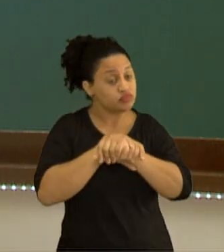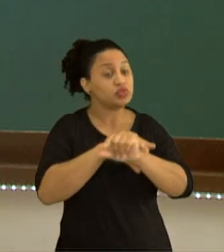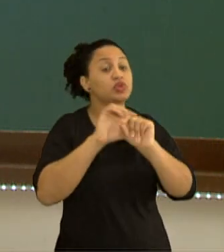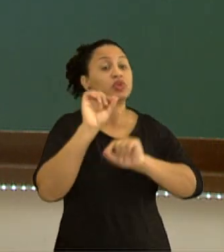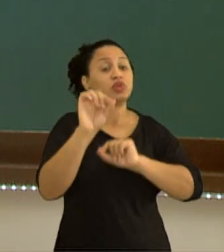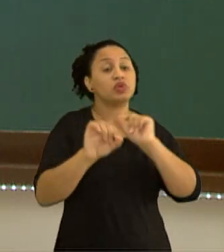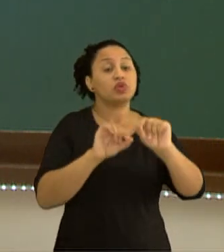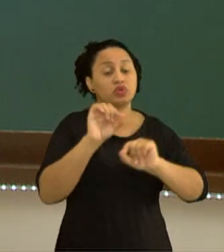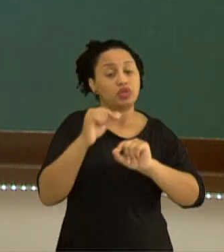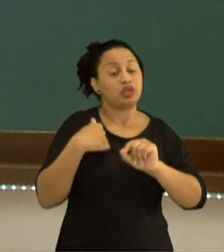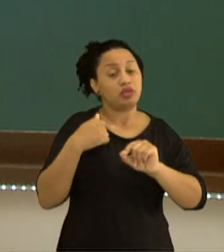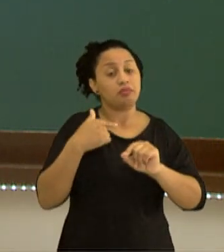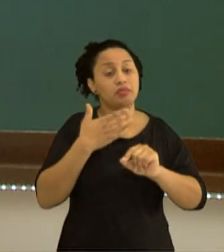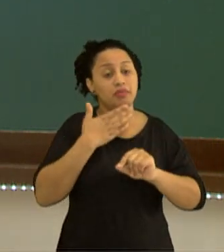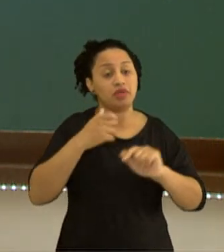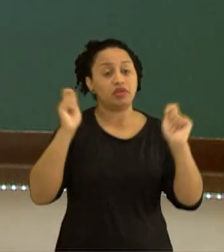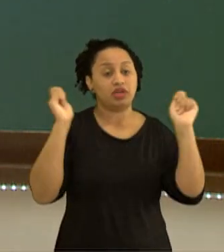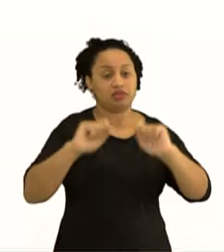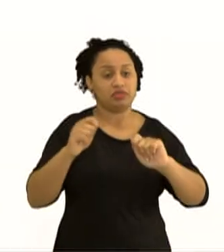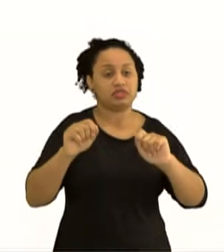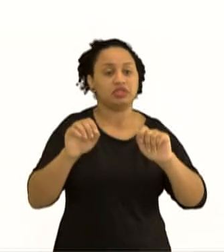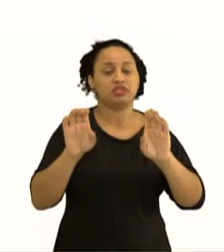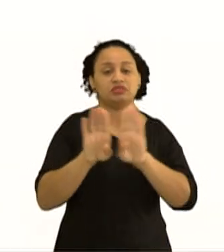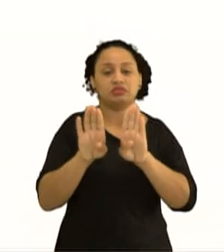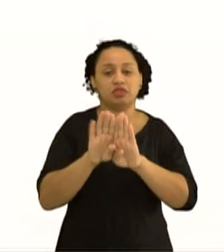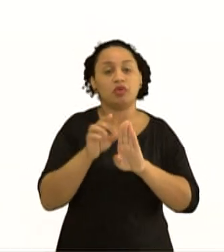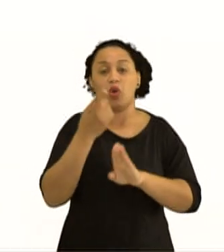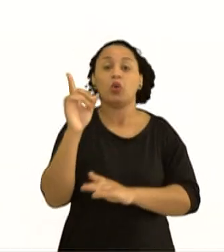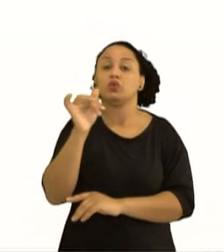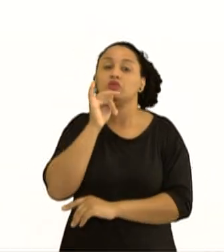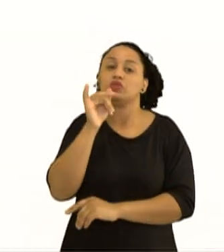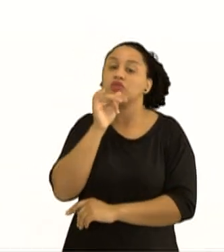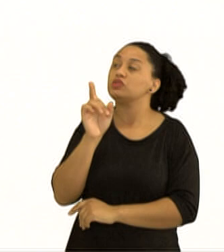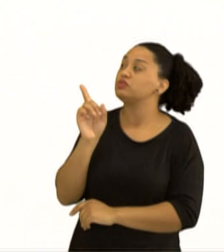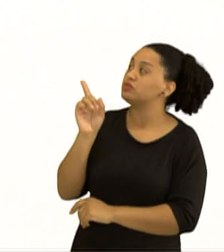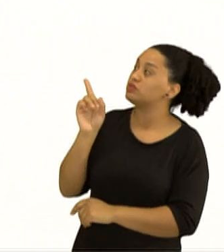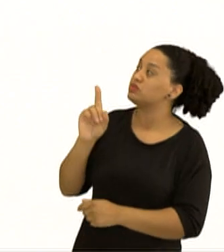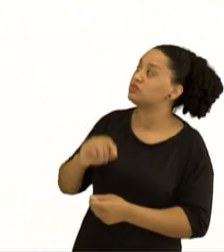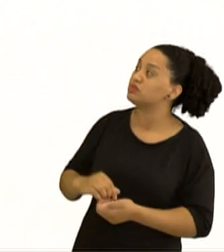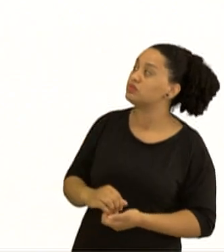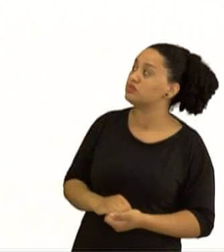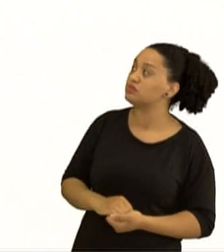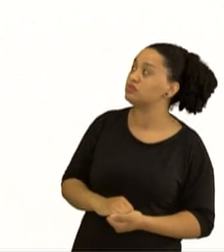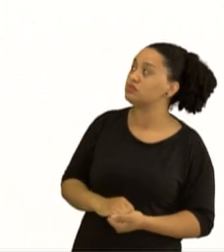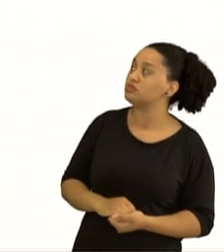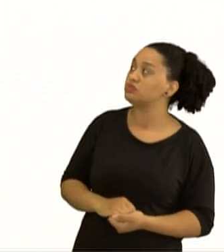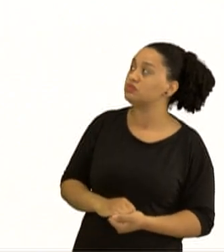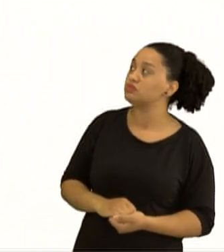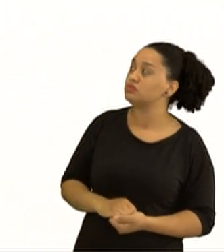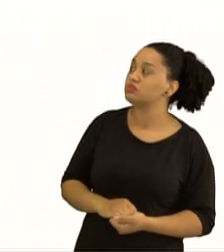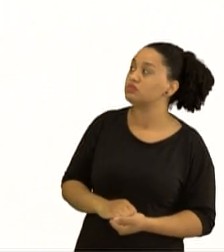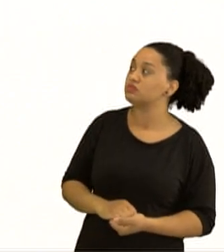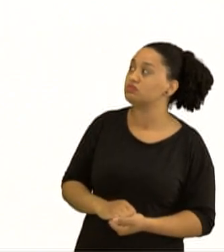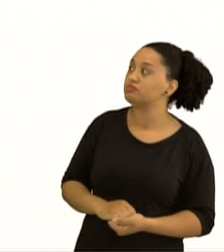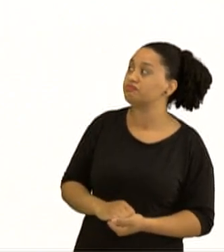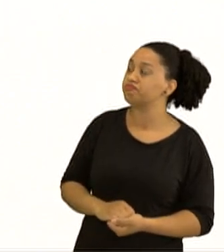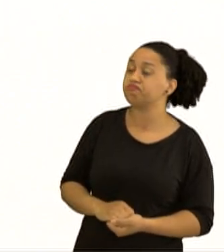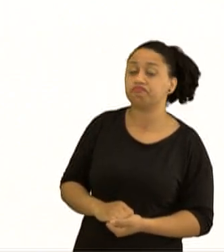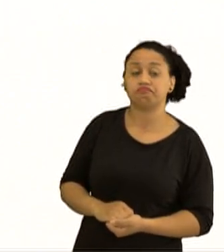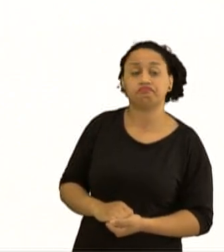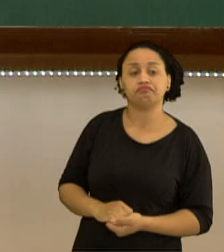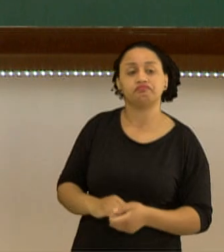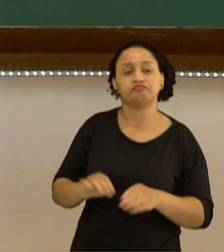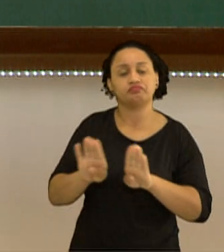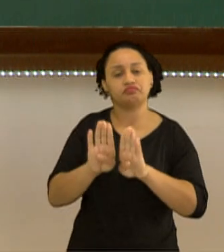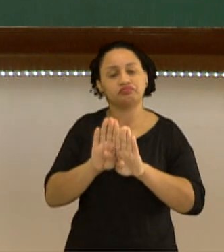a capacidade de cada um, exercícios com membros inferiores, além do próprio